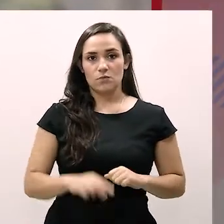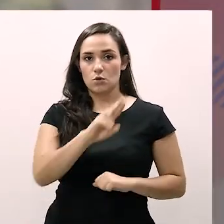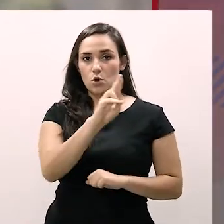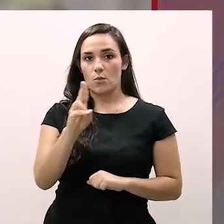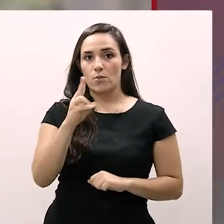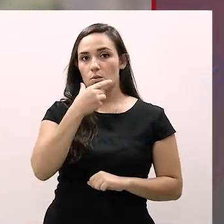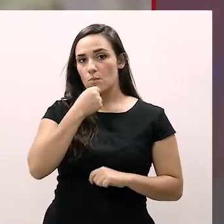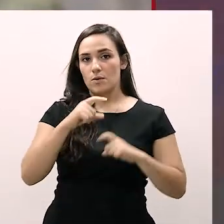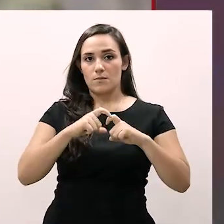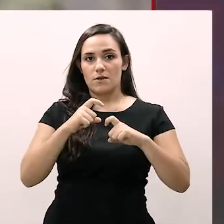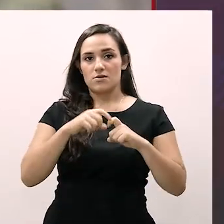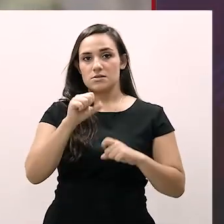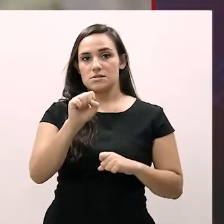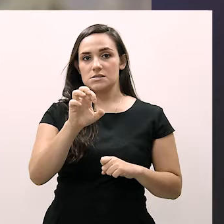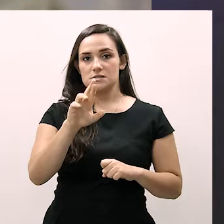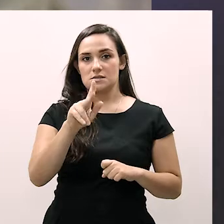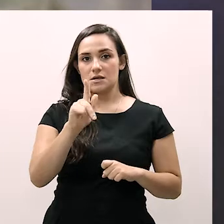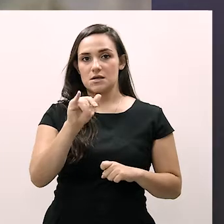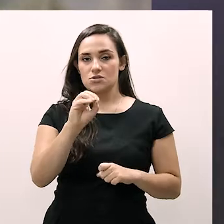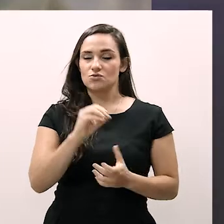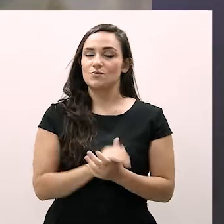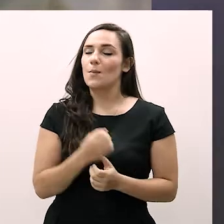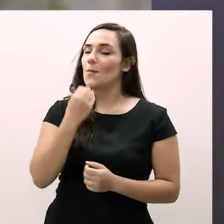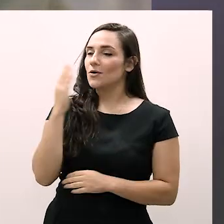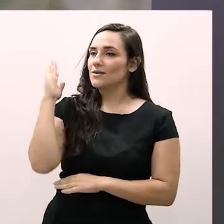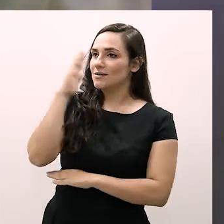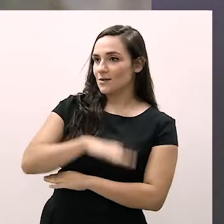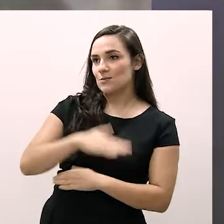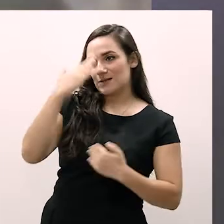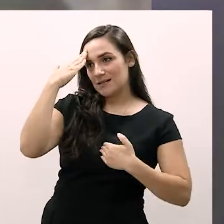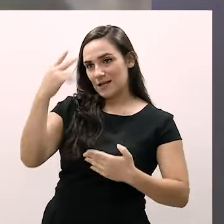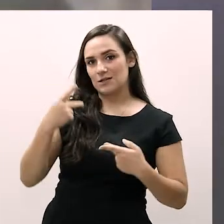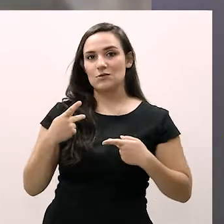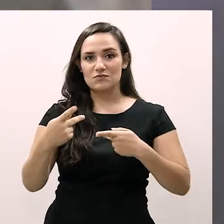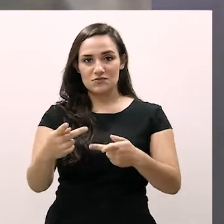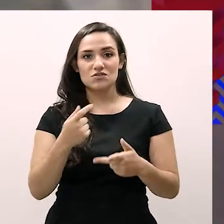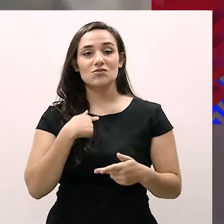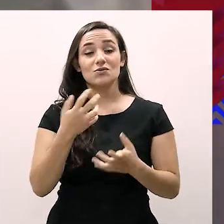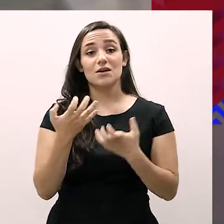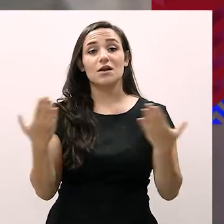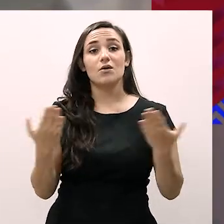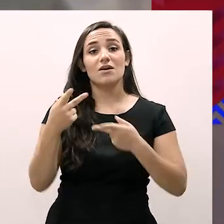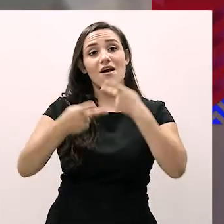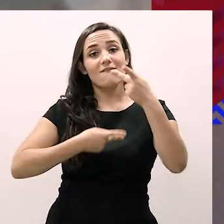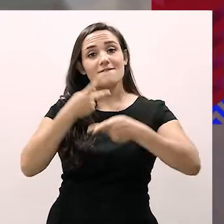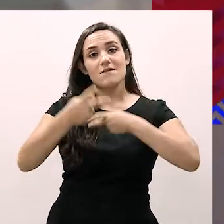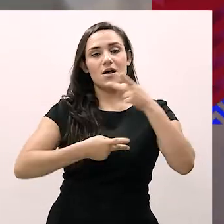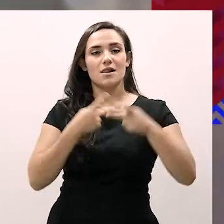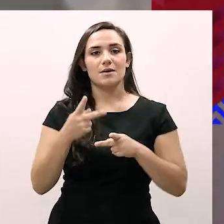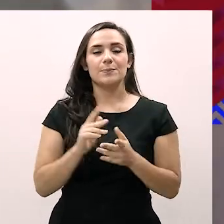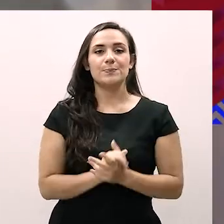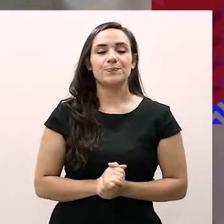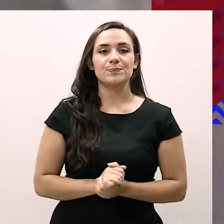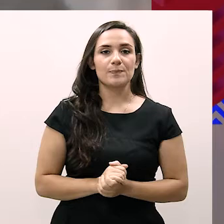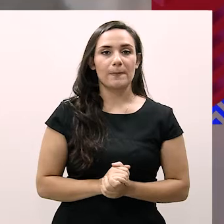pelo convite. Eu quero ressaltar que essa é uma briga que nós, cirurgiões